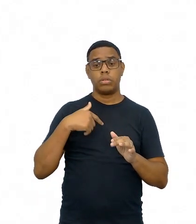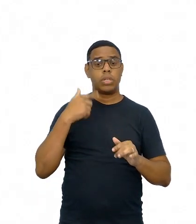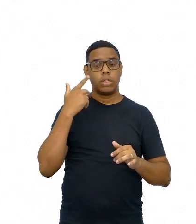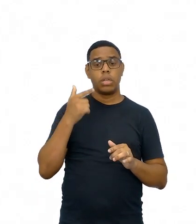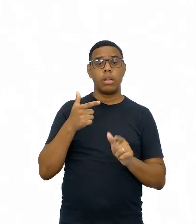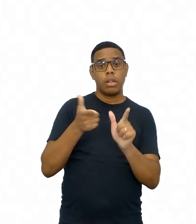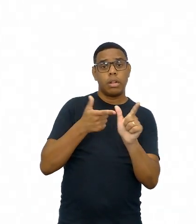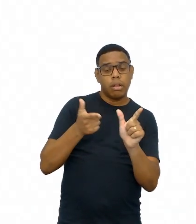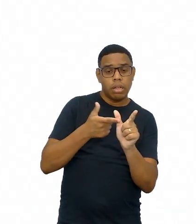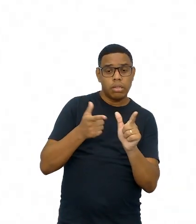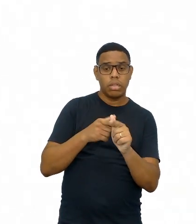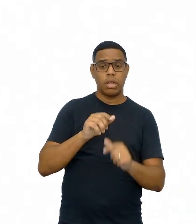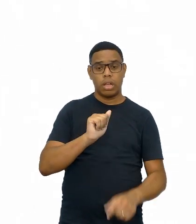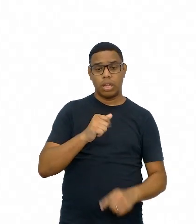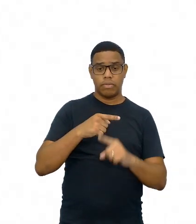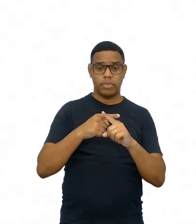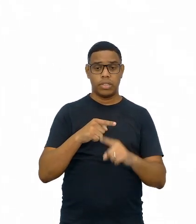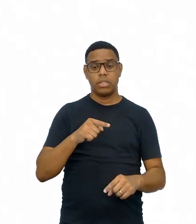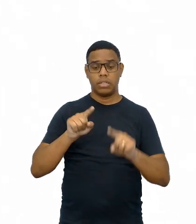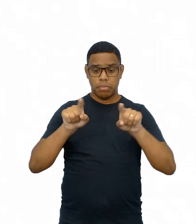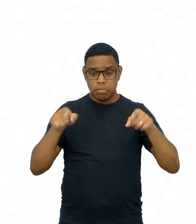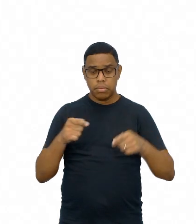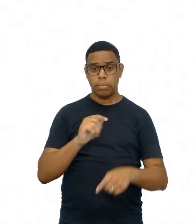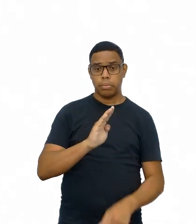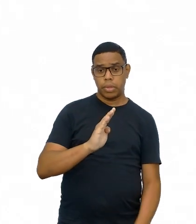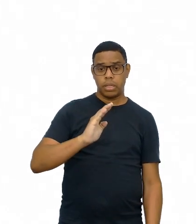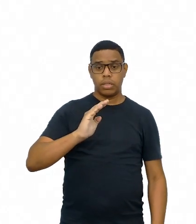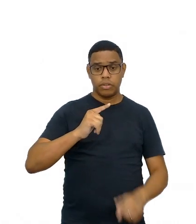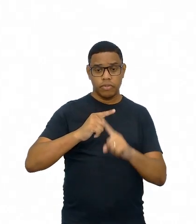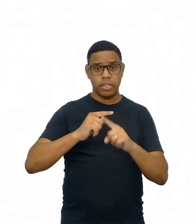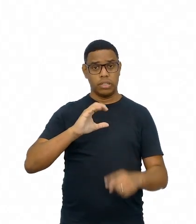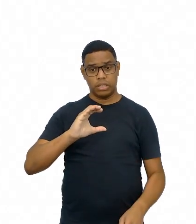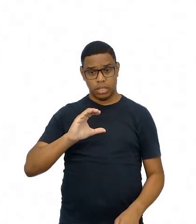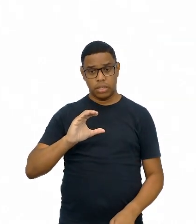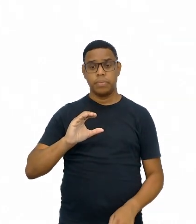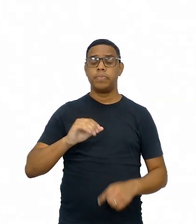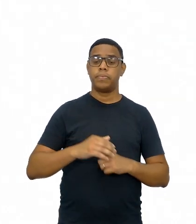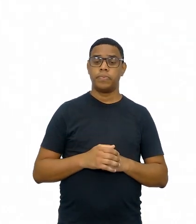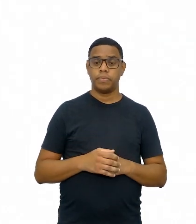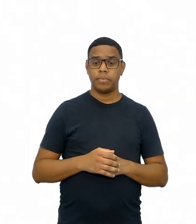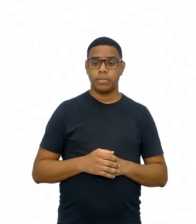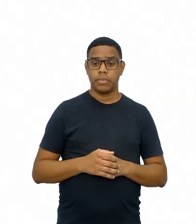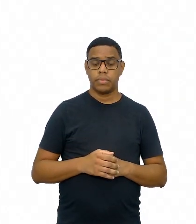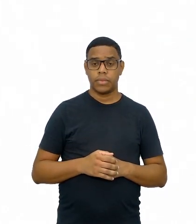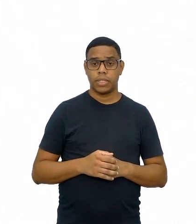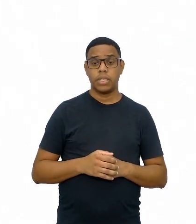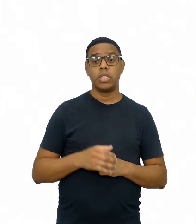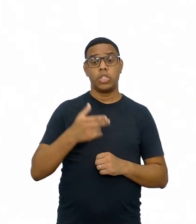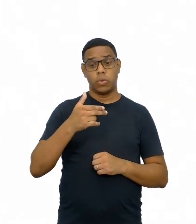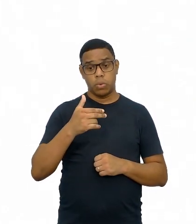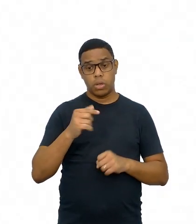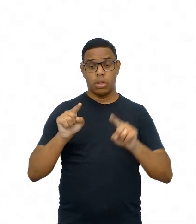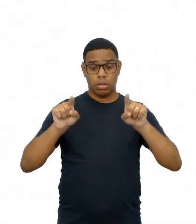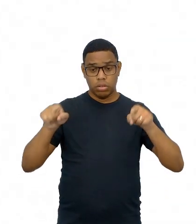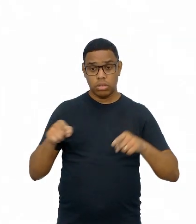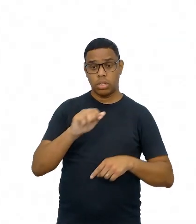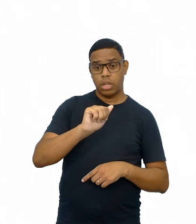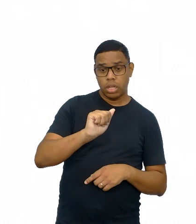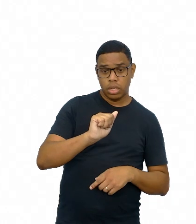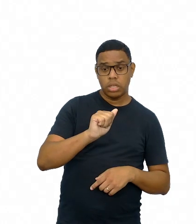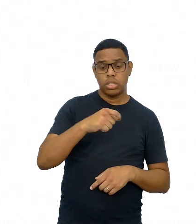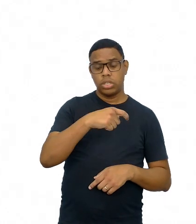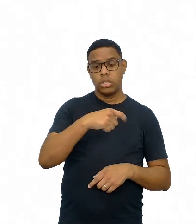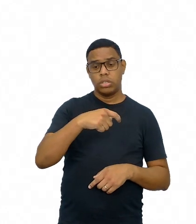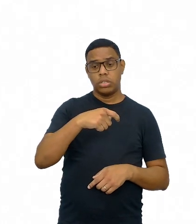genérica, como A vezes, no parênteses, B vezes C, e que é igual a, no